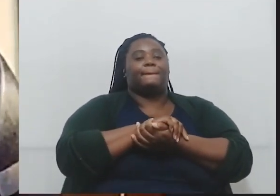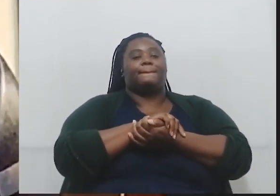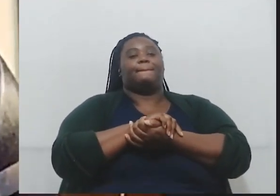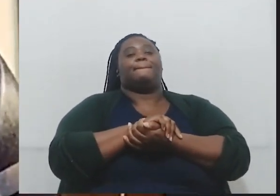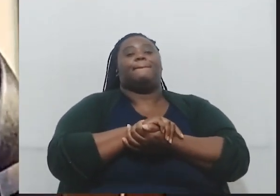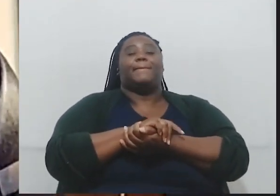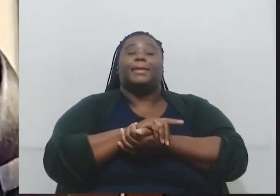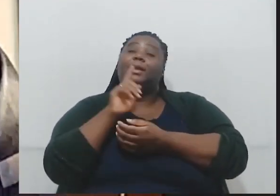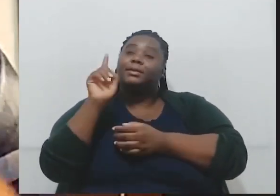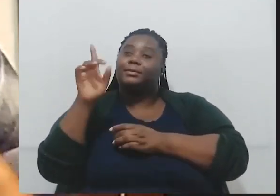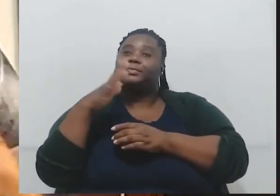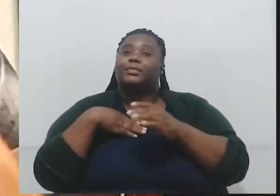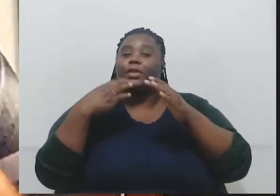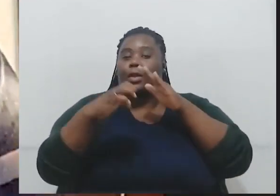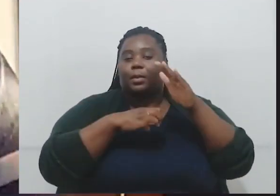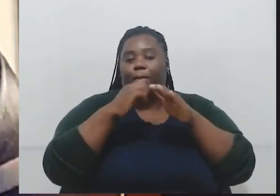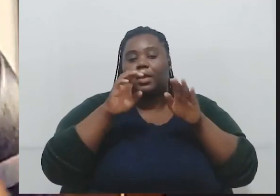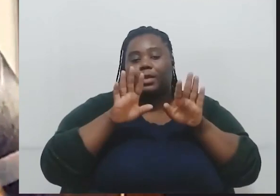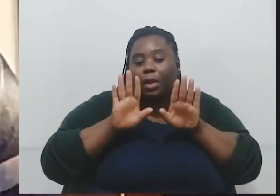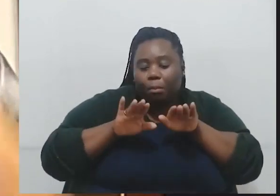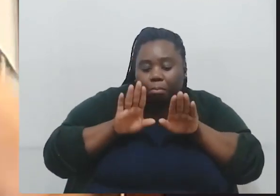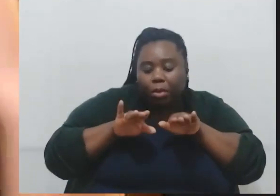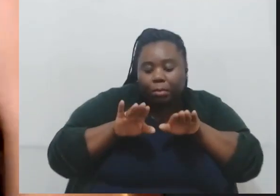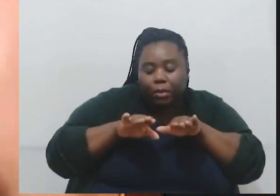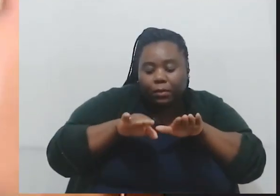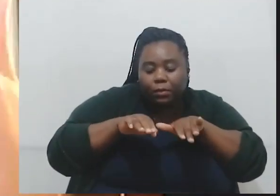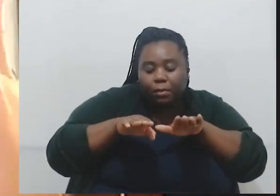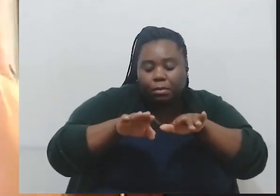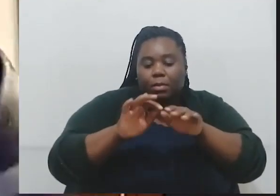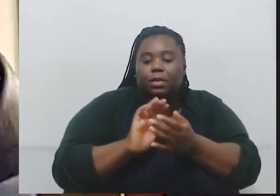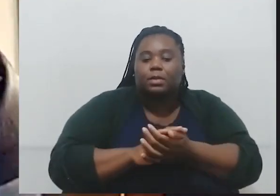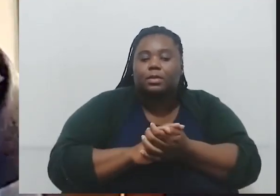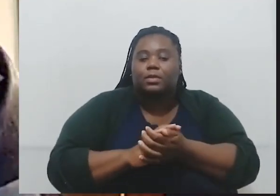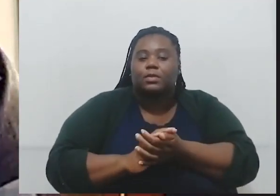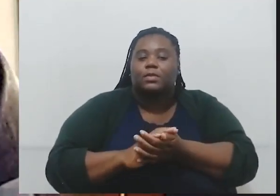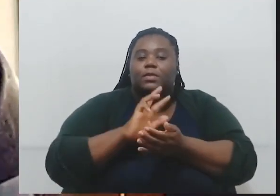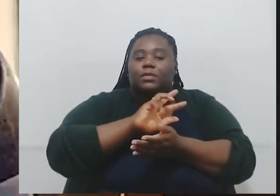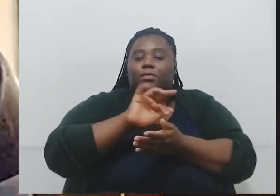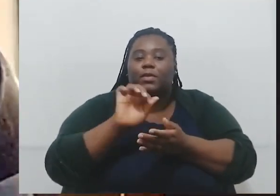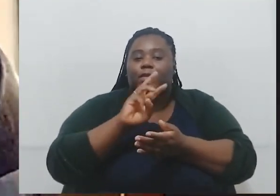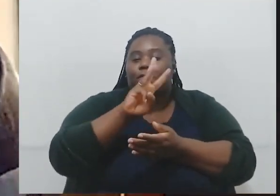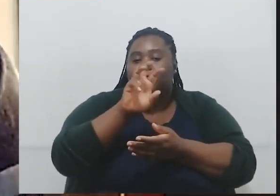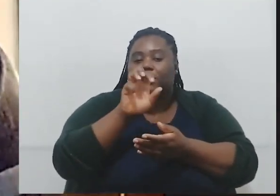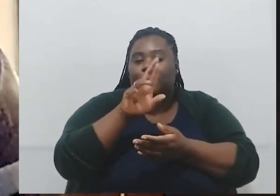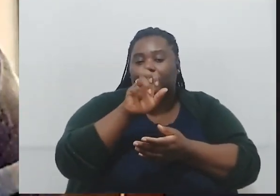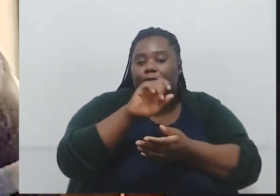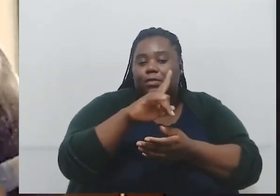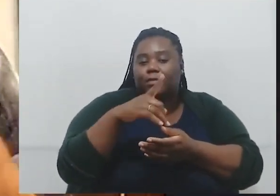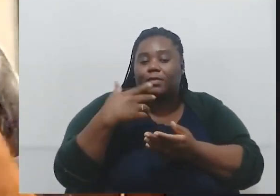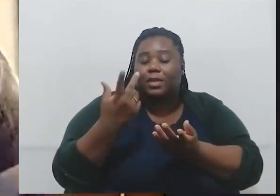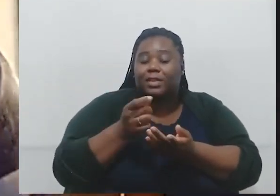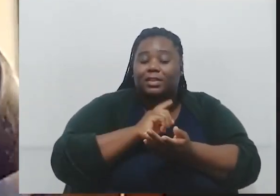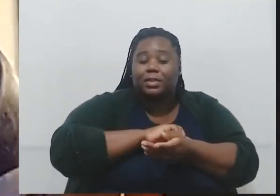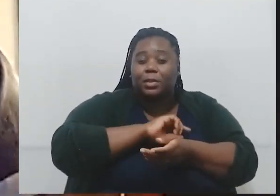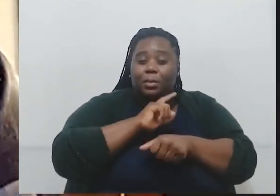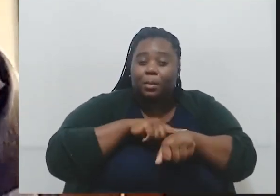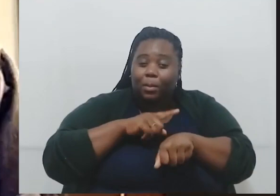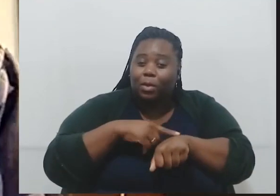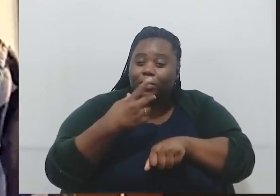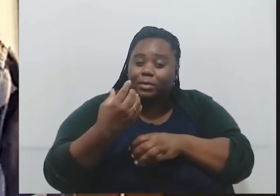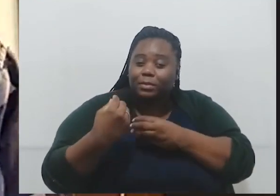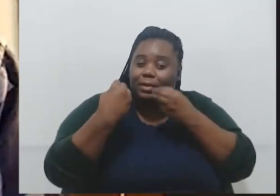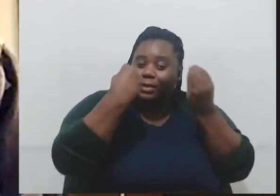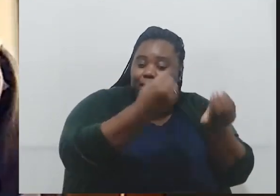de tecelagens, que é uma tecelagem que depois, durante muito tempo, é a Werner Tecidos, durante muito tempo forneceu tecidos